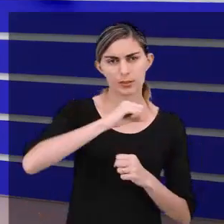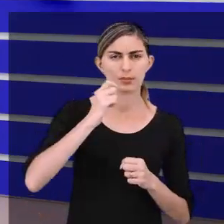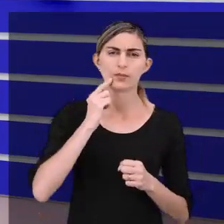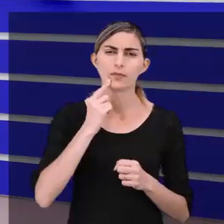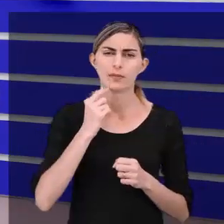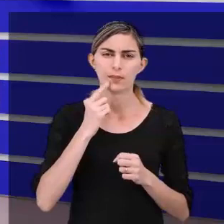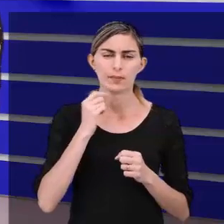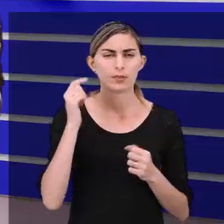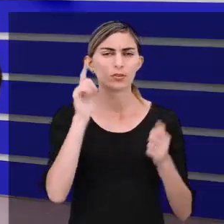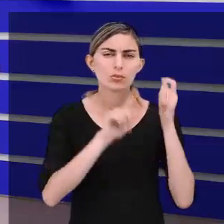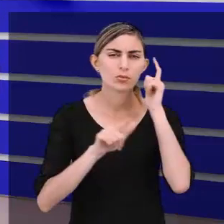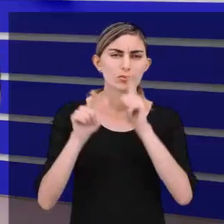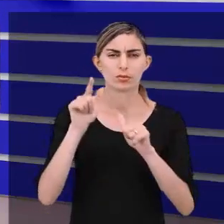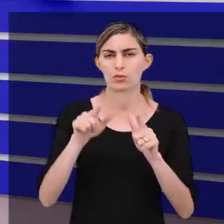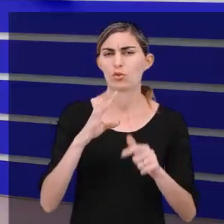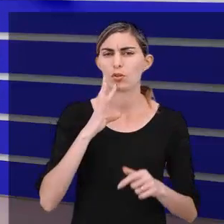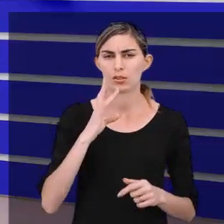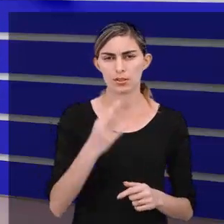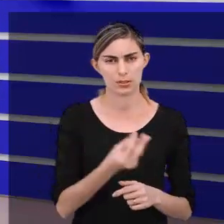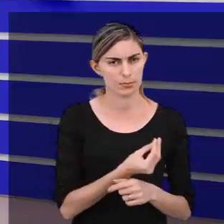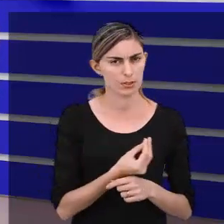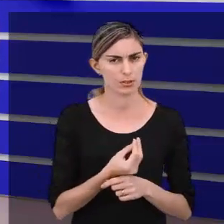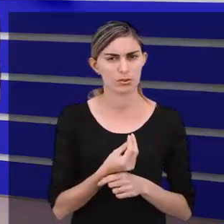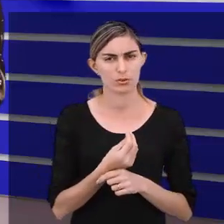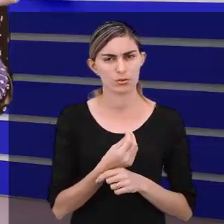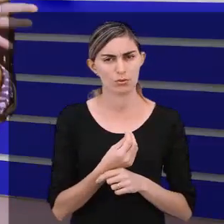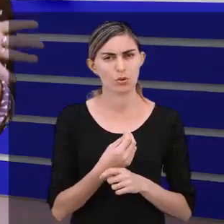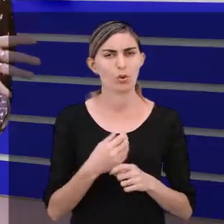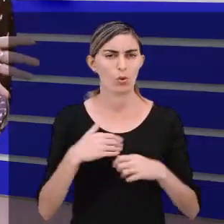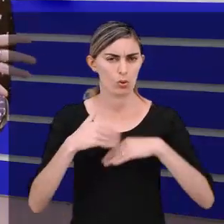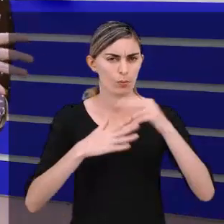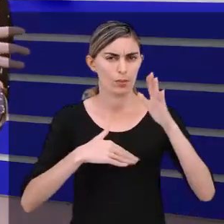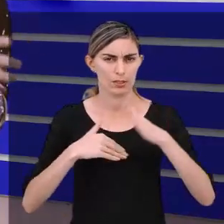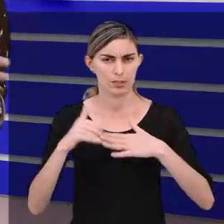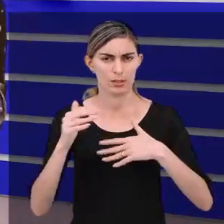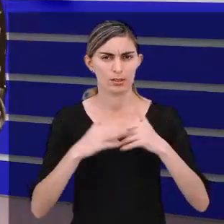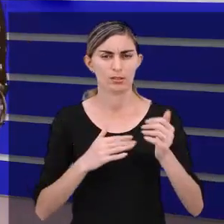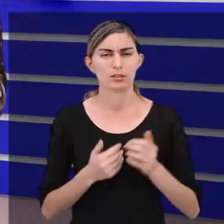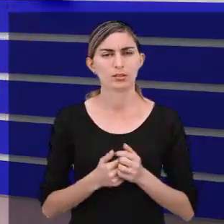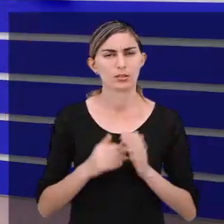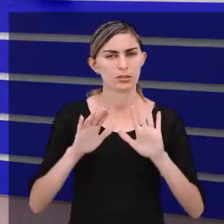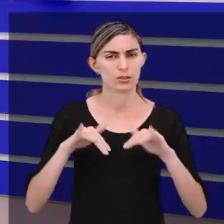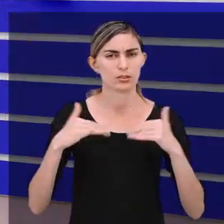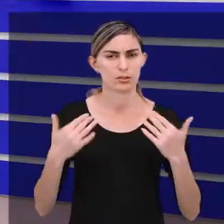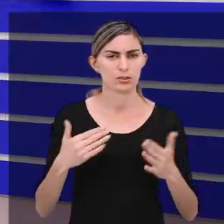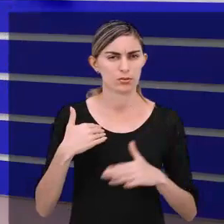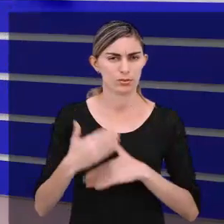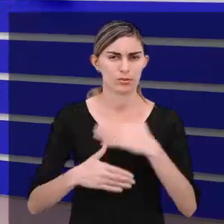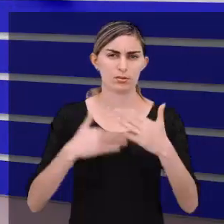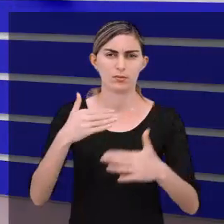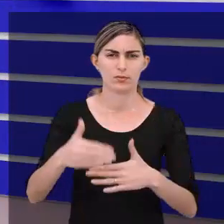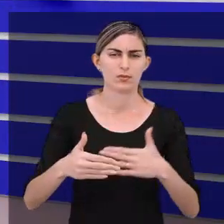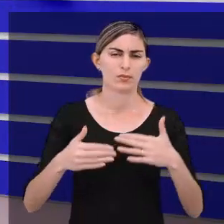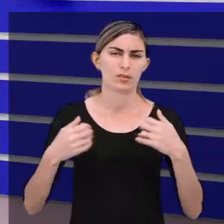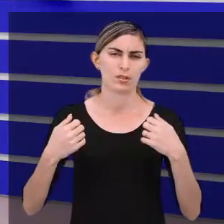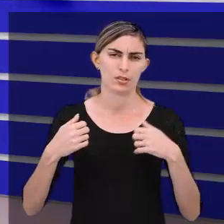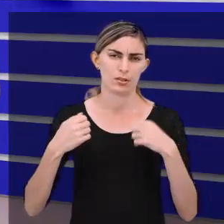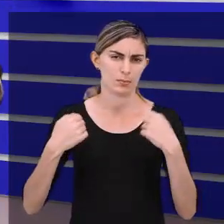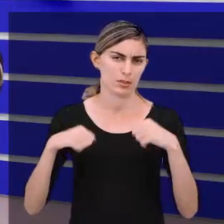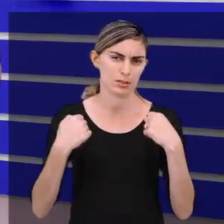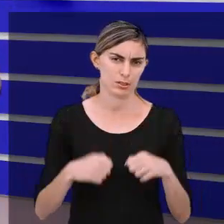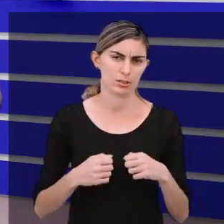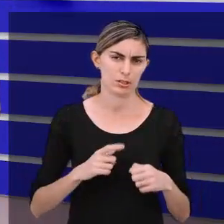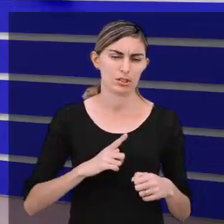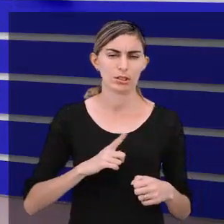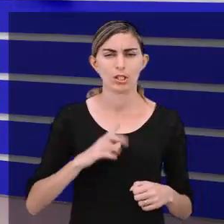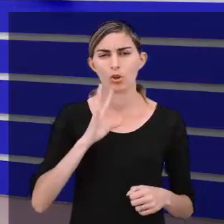vão adquirir, eles precisam adquirir conhecimento para se tornarem competentes. Né? Então, para desenvolver a competência, é preciso